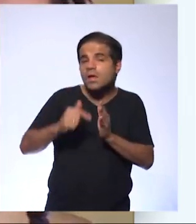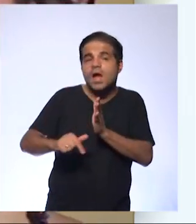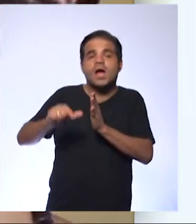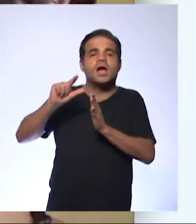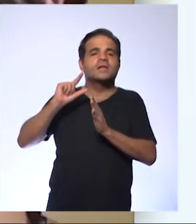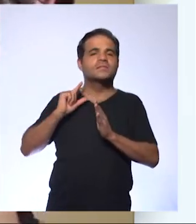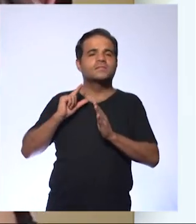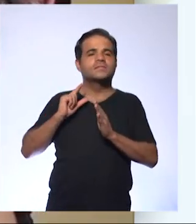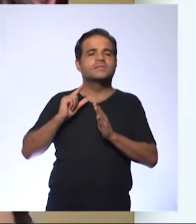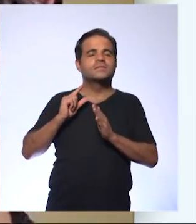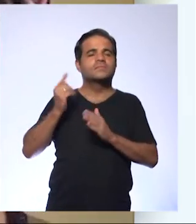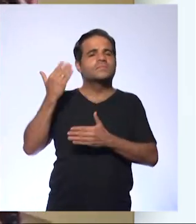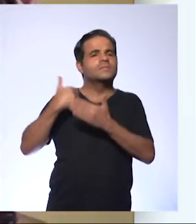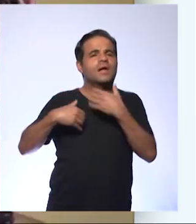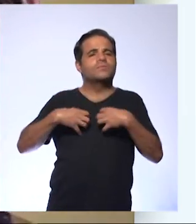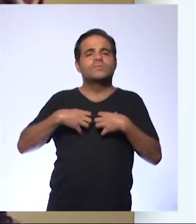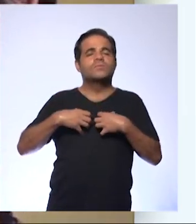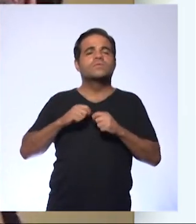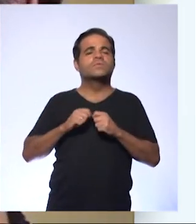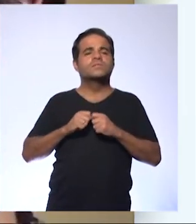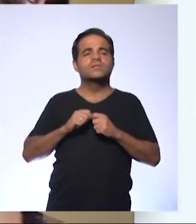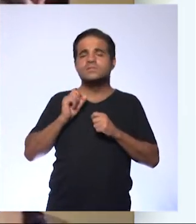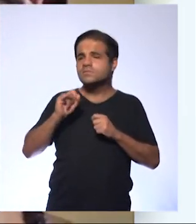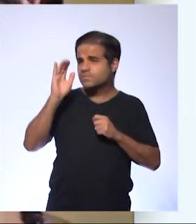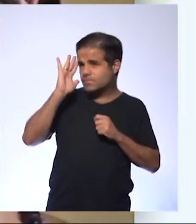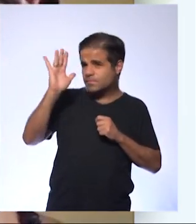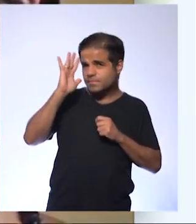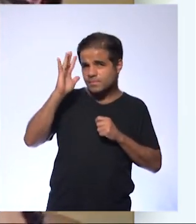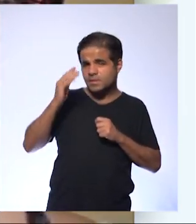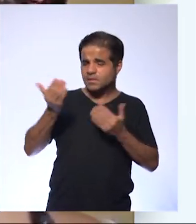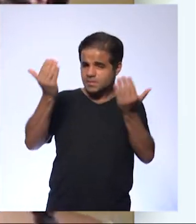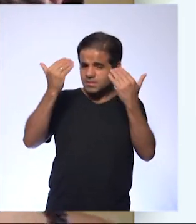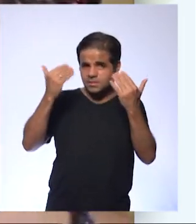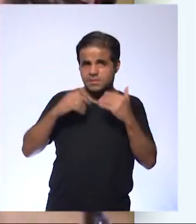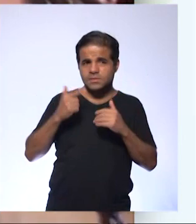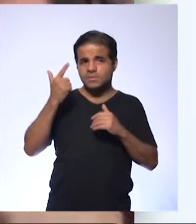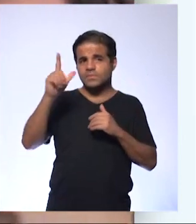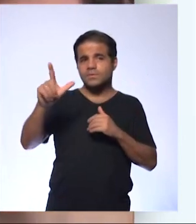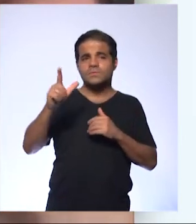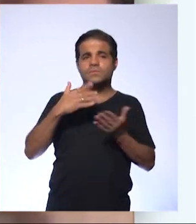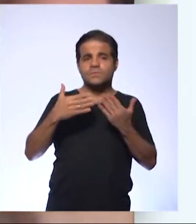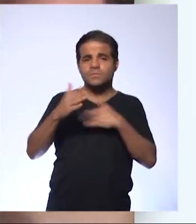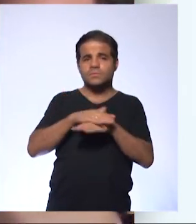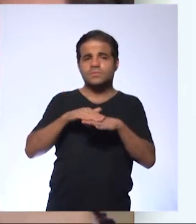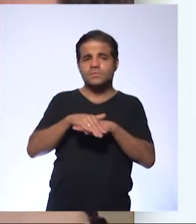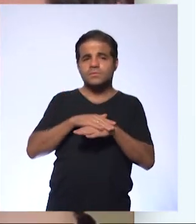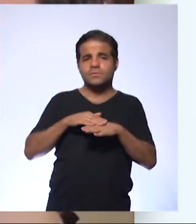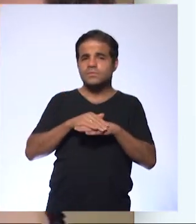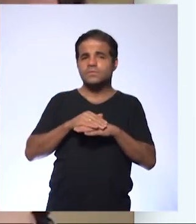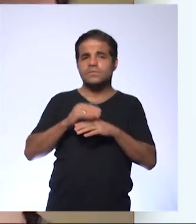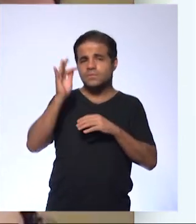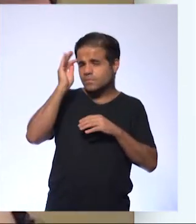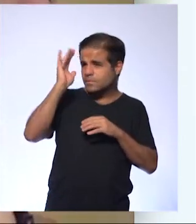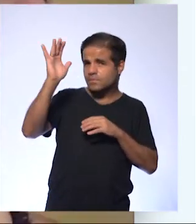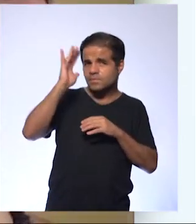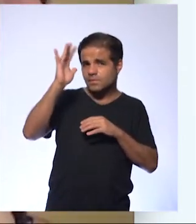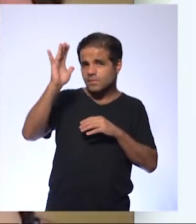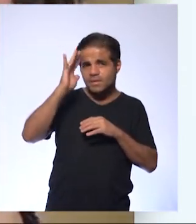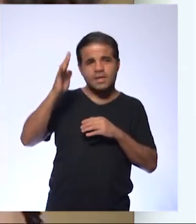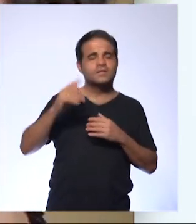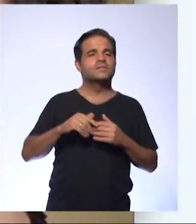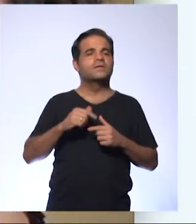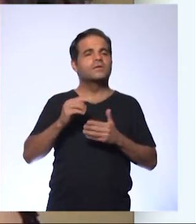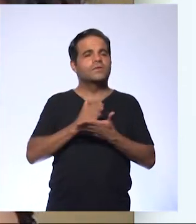que era como a gente funcionava. E aí, se você for pensar no si mesmo como um outro com que a gente conversa, né, o tempo todo, a filosofia tem até